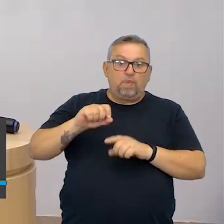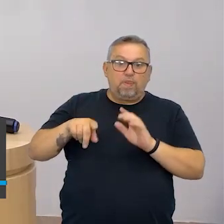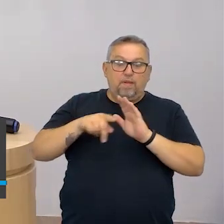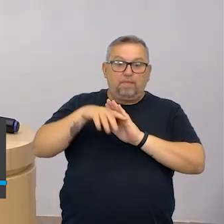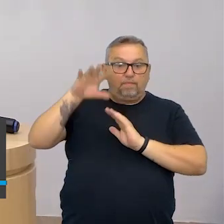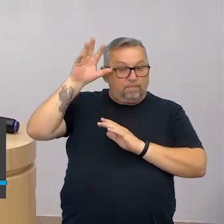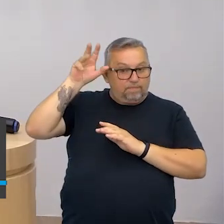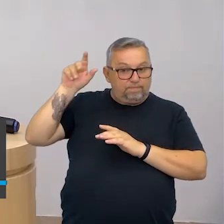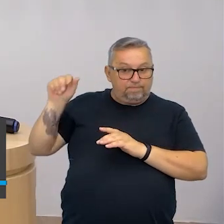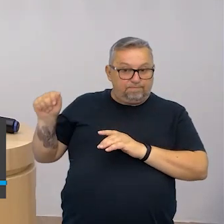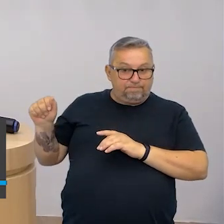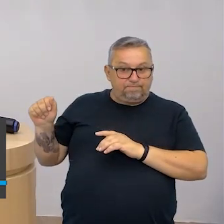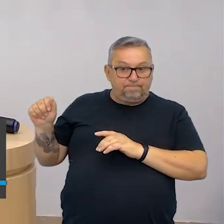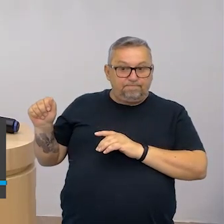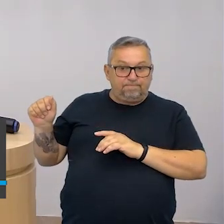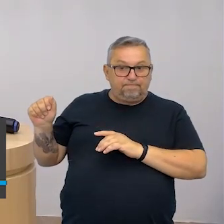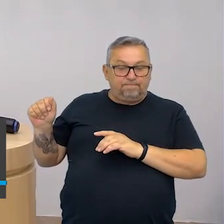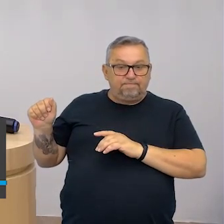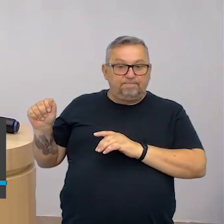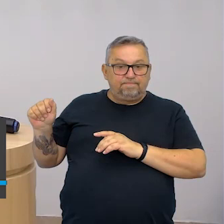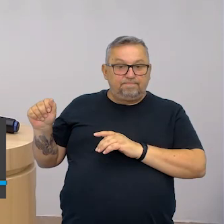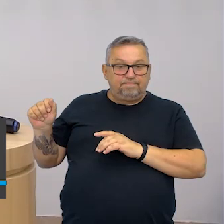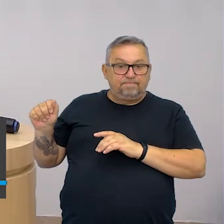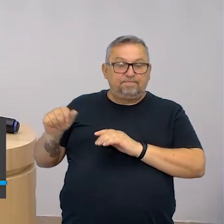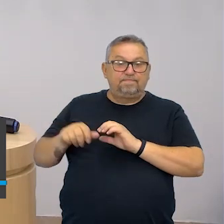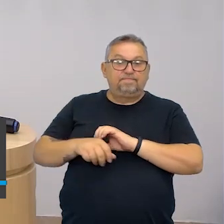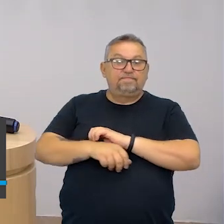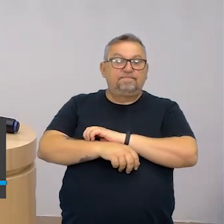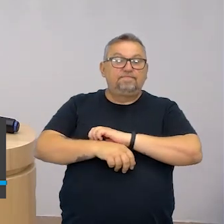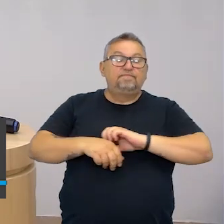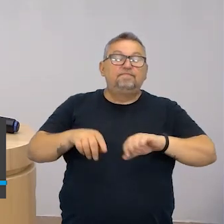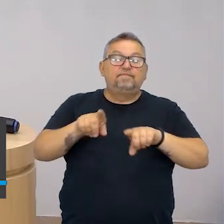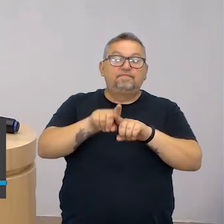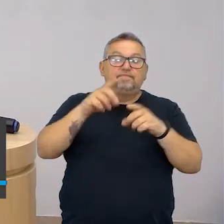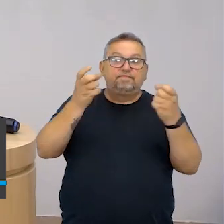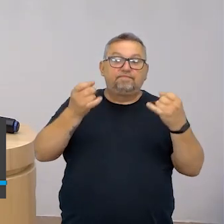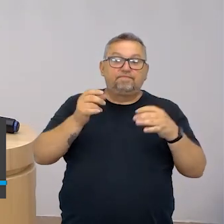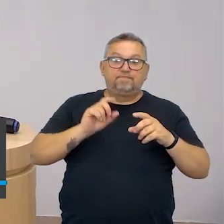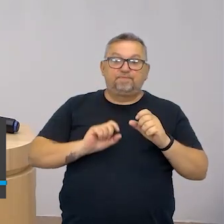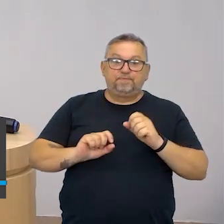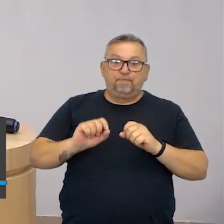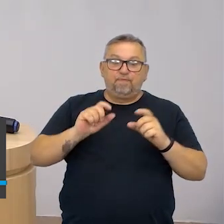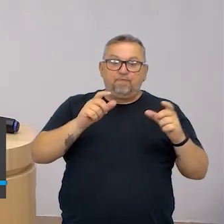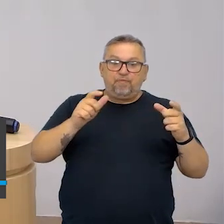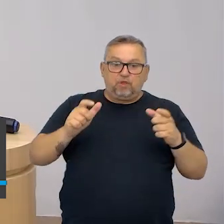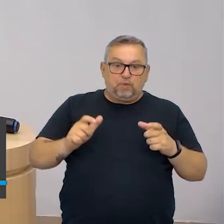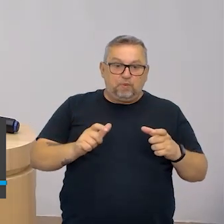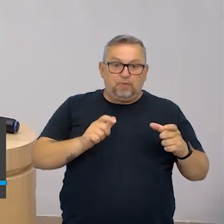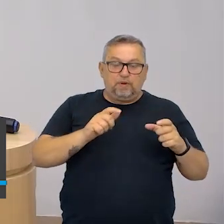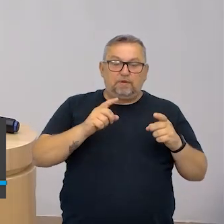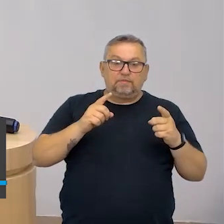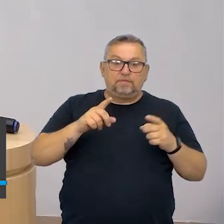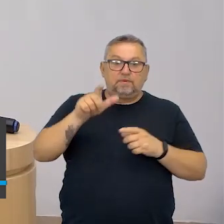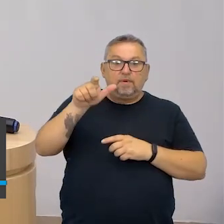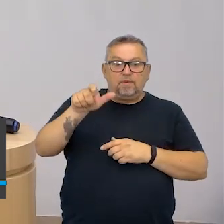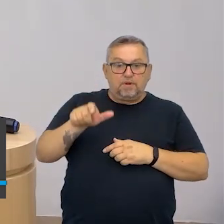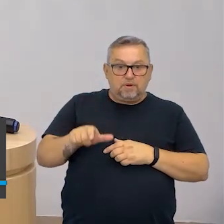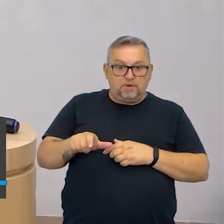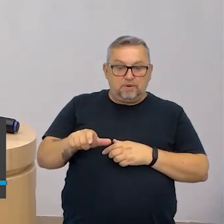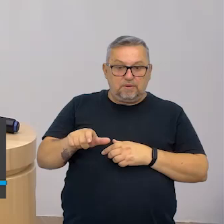continente africano, tá certo? E ele está falando então do lugar de uma pessoa